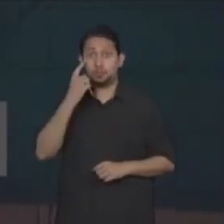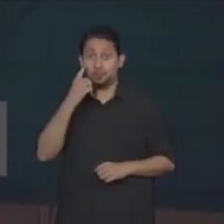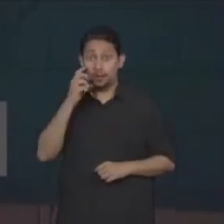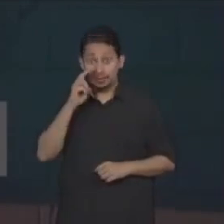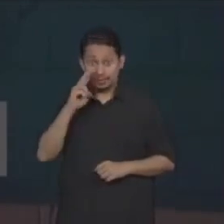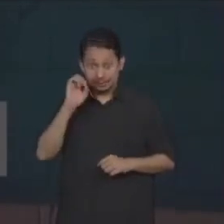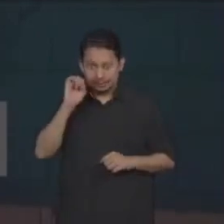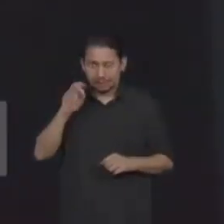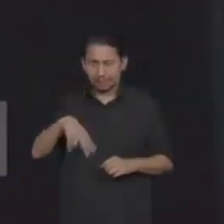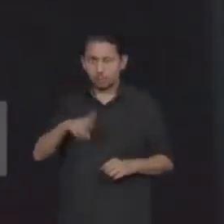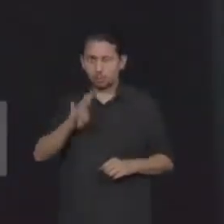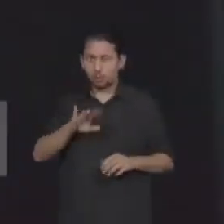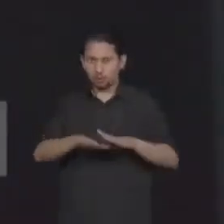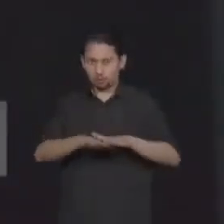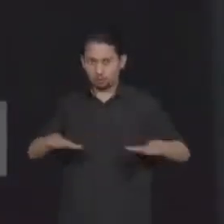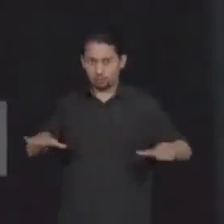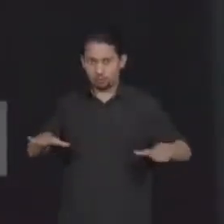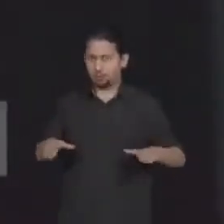funcionou.